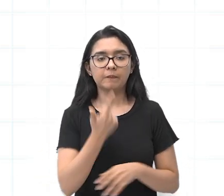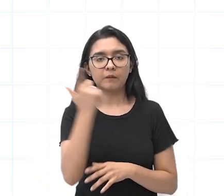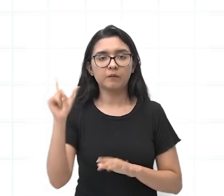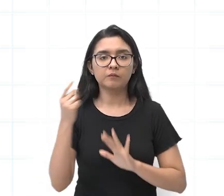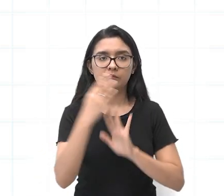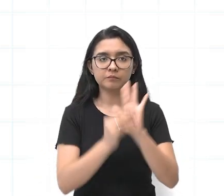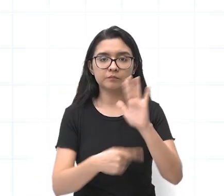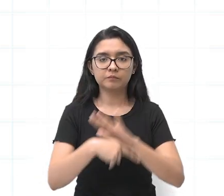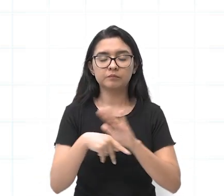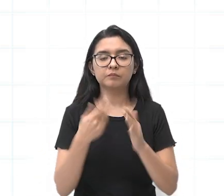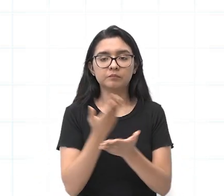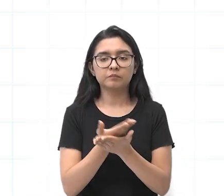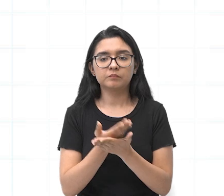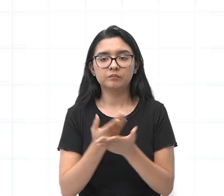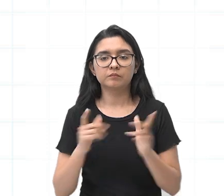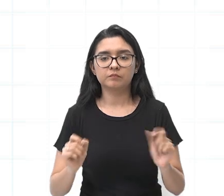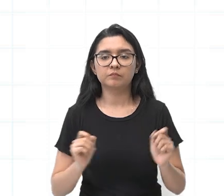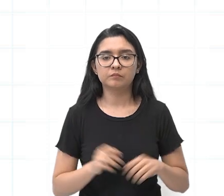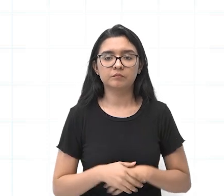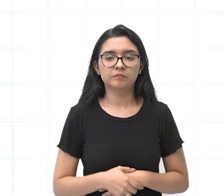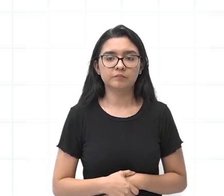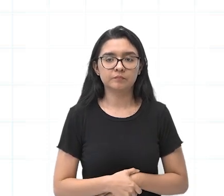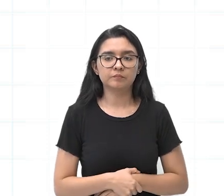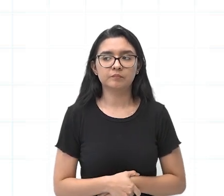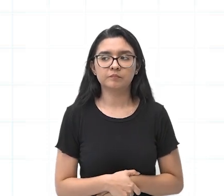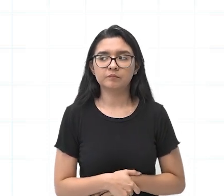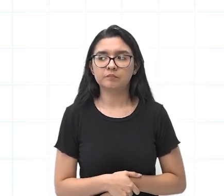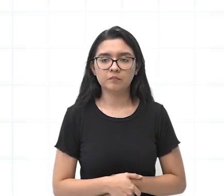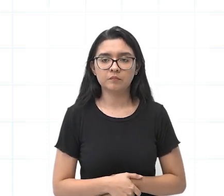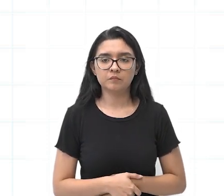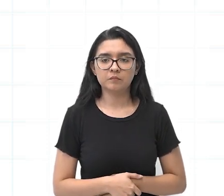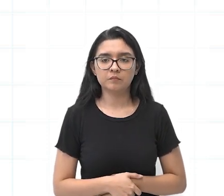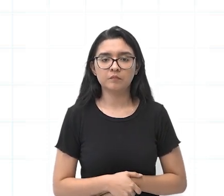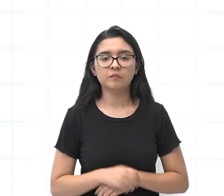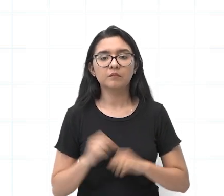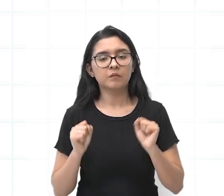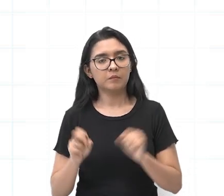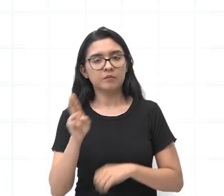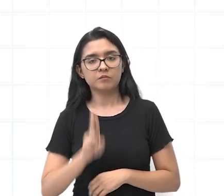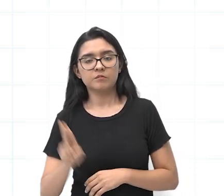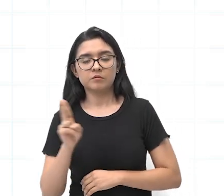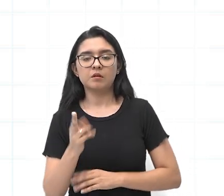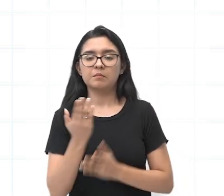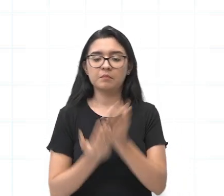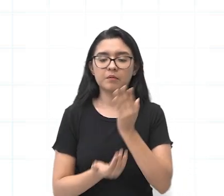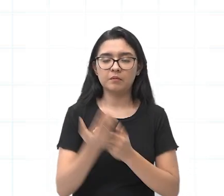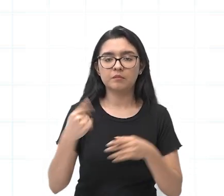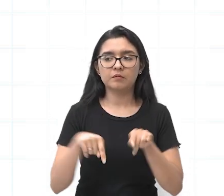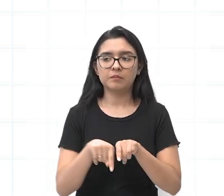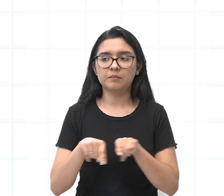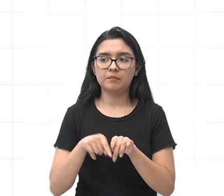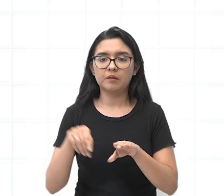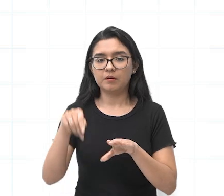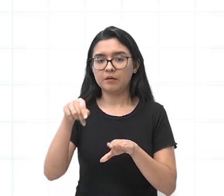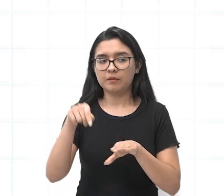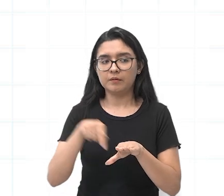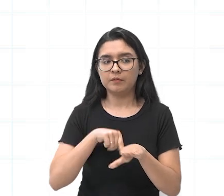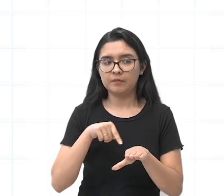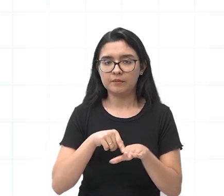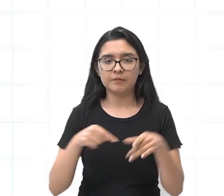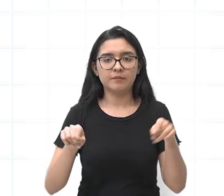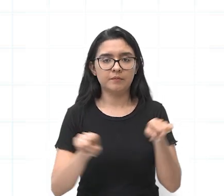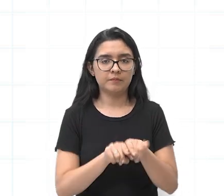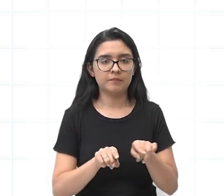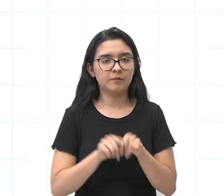aula, como já dito, né, eles podem utilizar aí as mãos, os pés e a ajuda desses indivíduos,